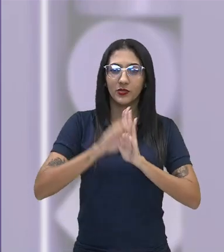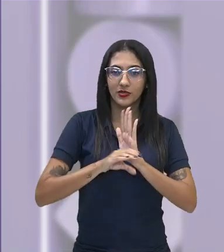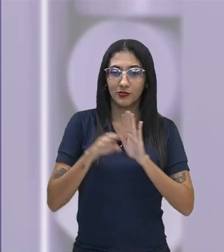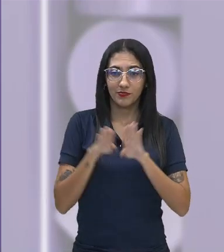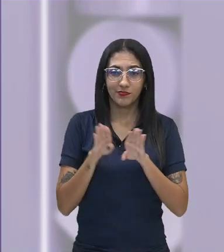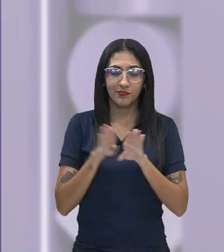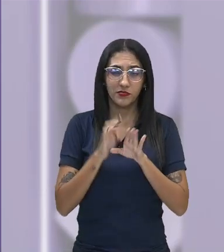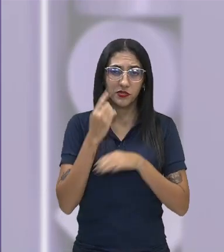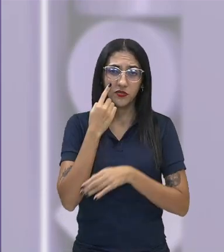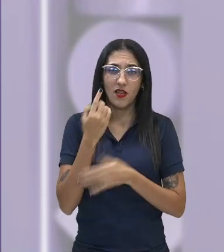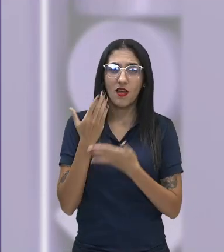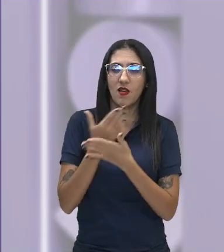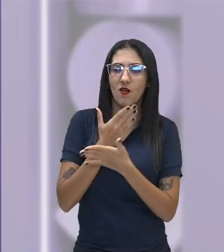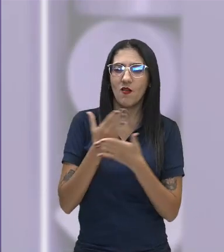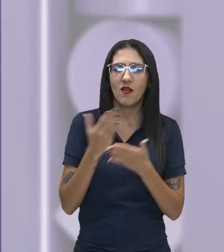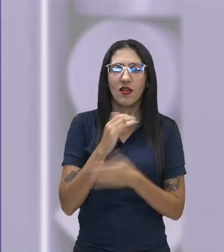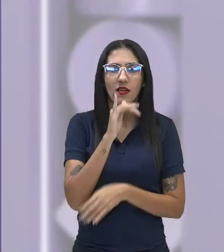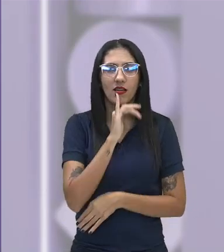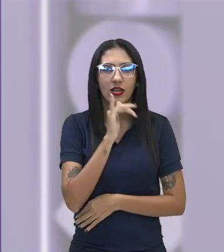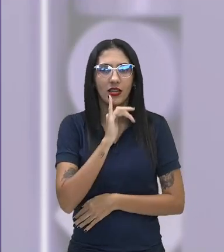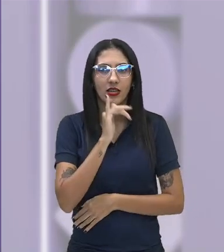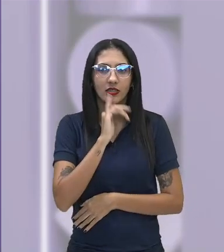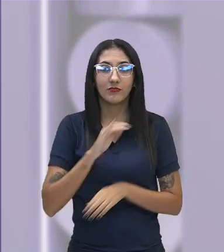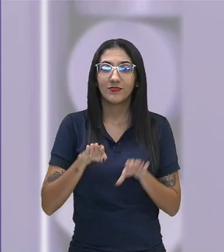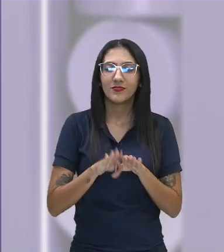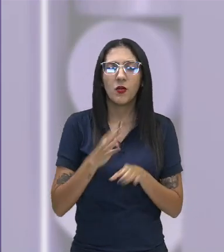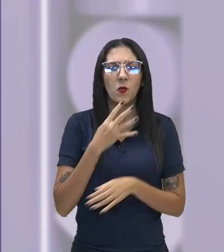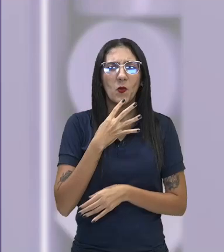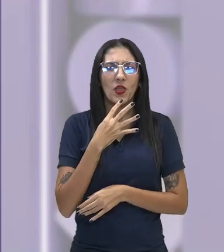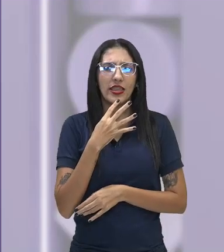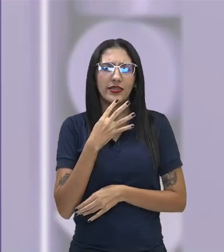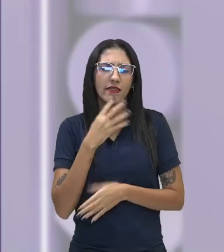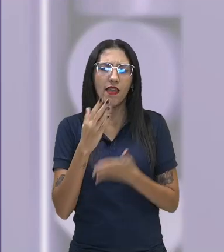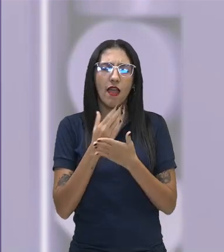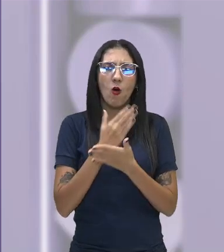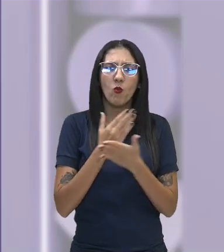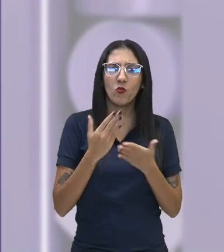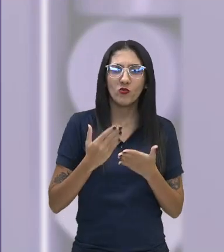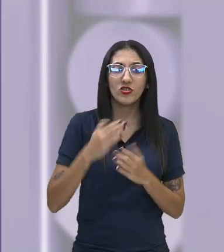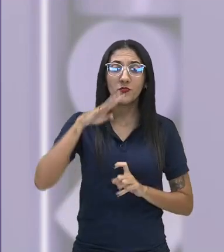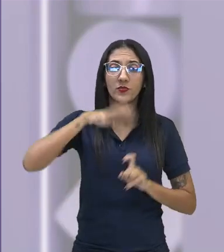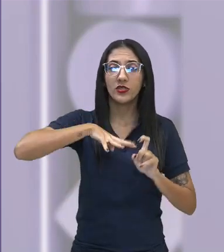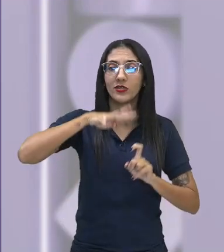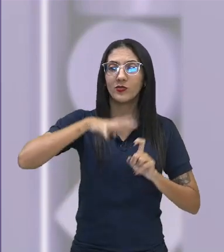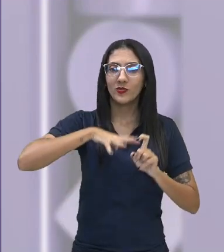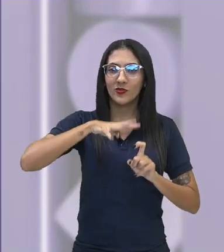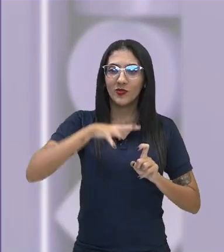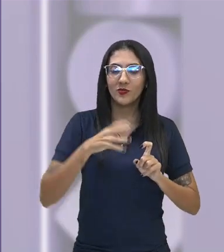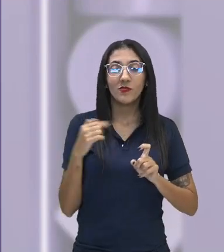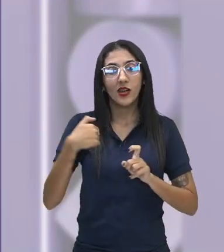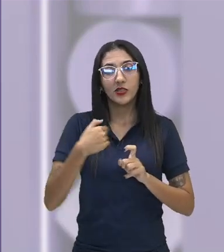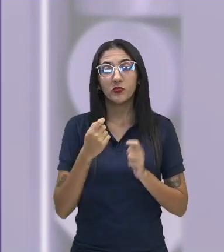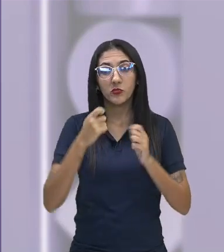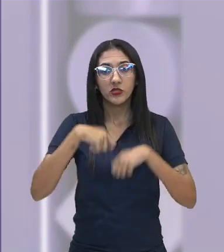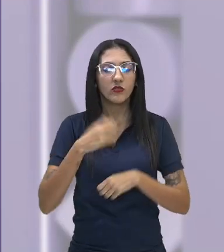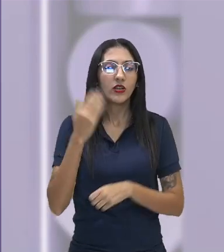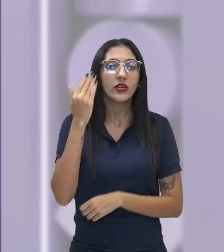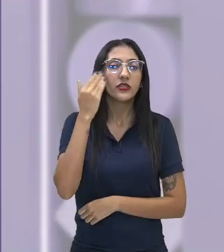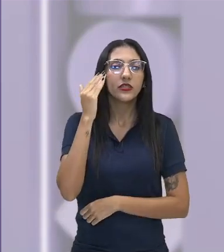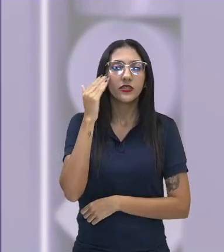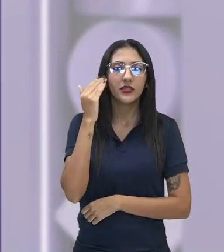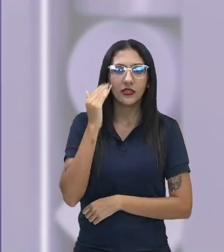alguns exemplos, vamos conhecer alguns mitos para que nós possamos entender